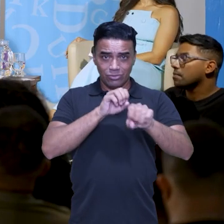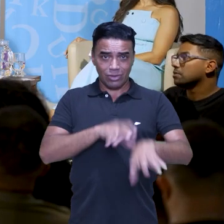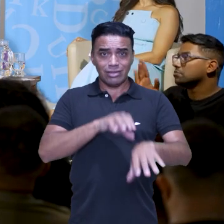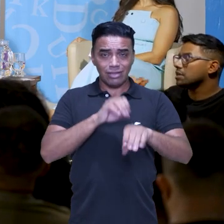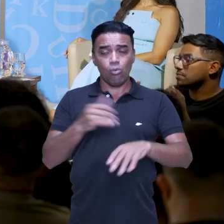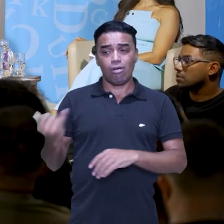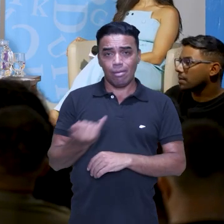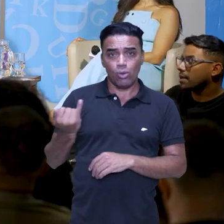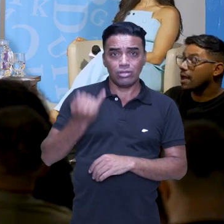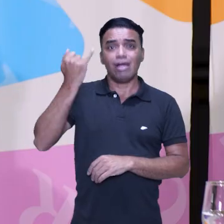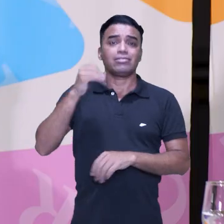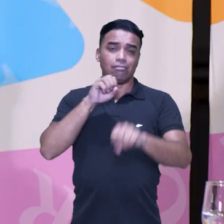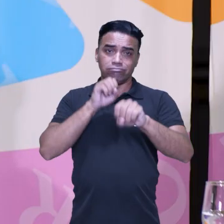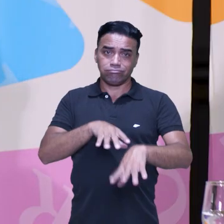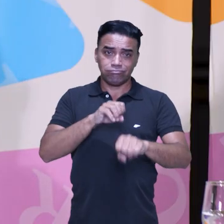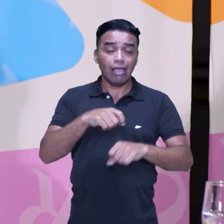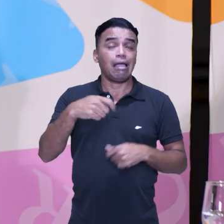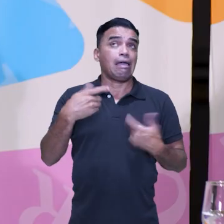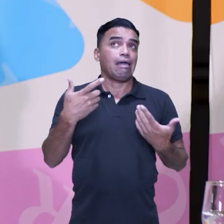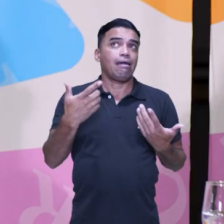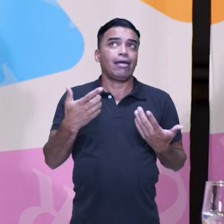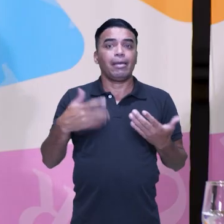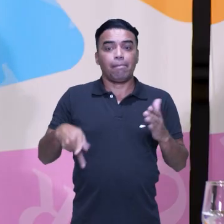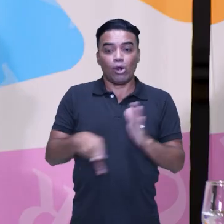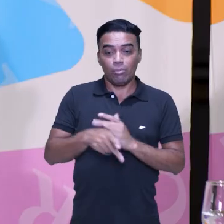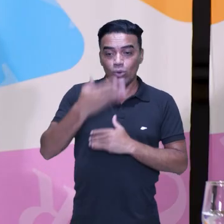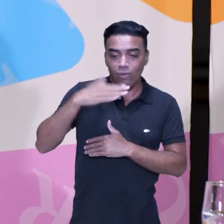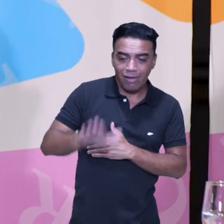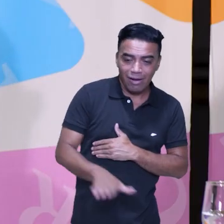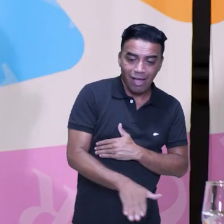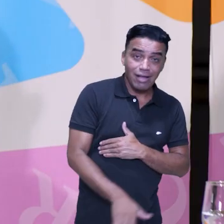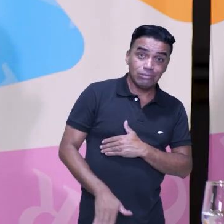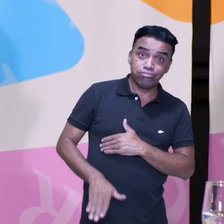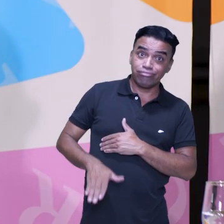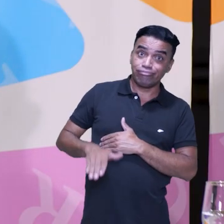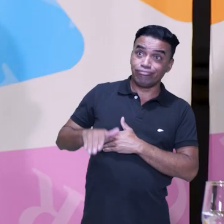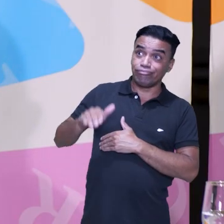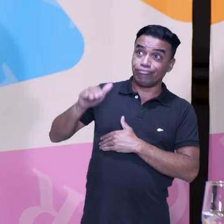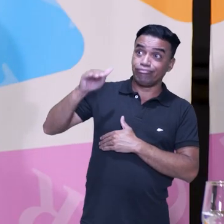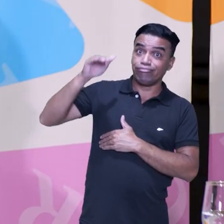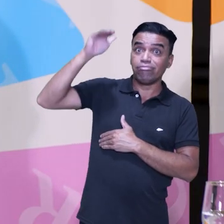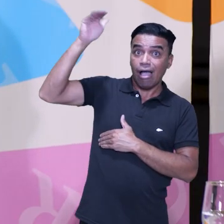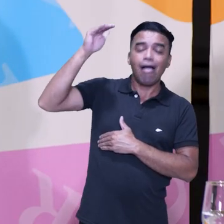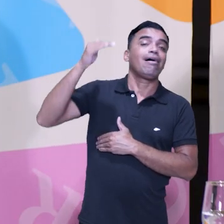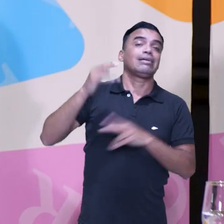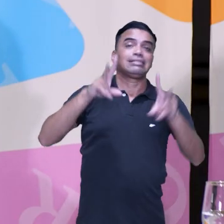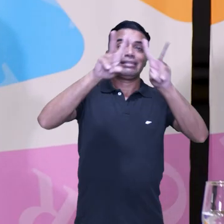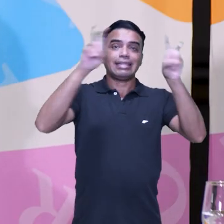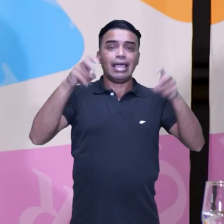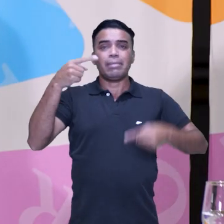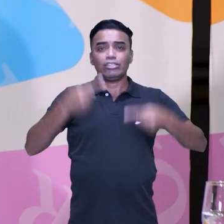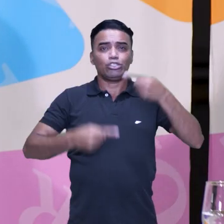a importância da educação, que deve vir desde a primeira infância, para que esse tipo de tema ele seja